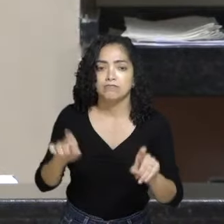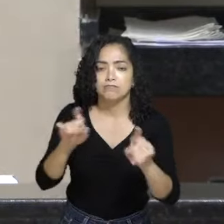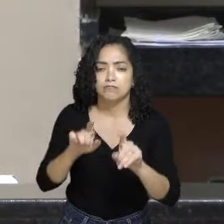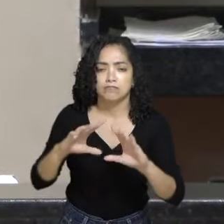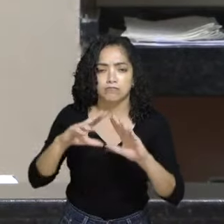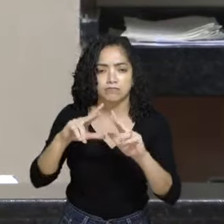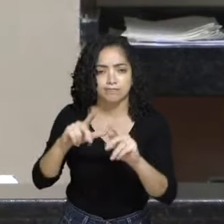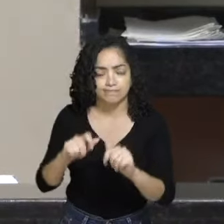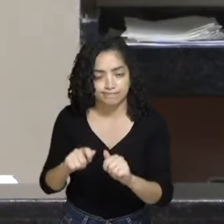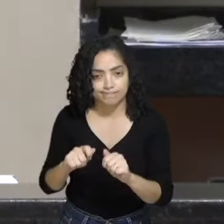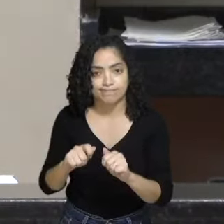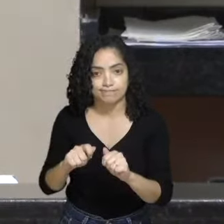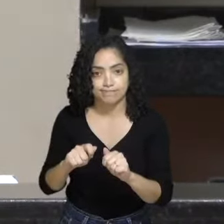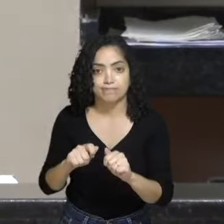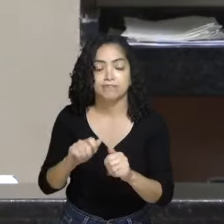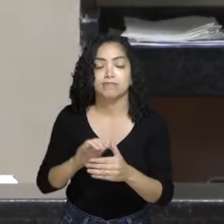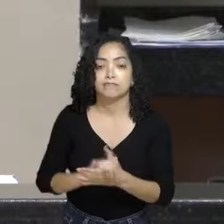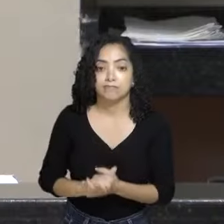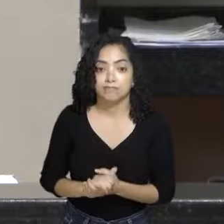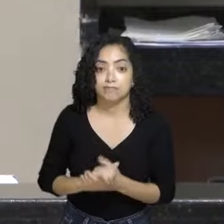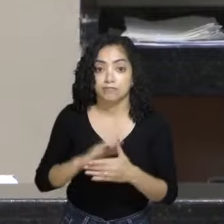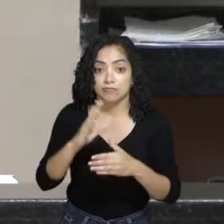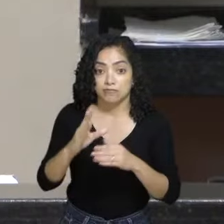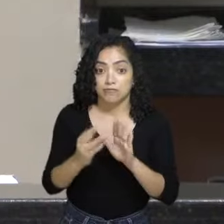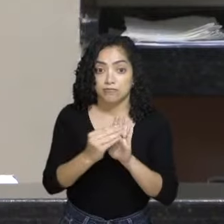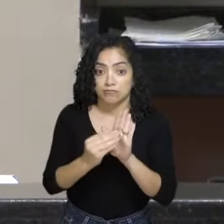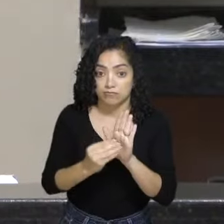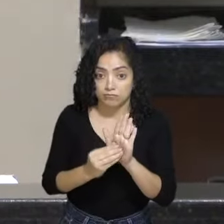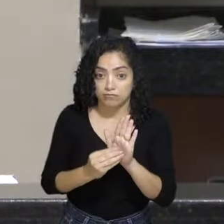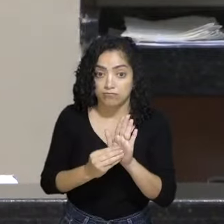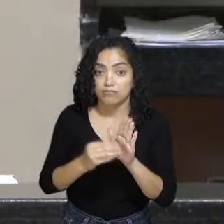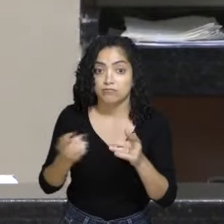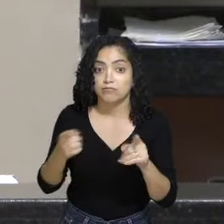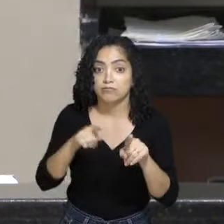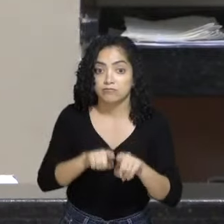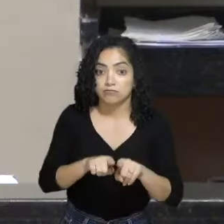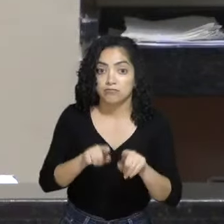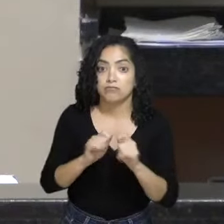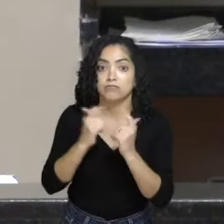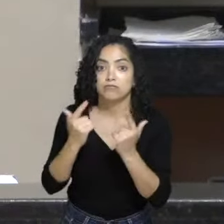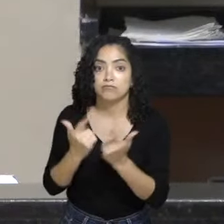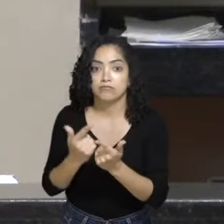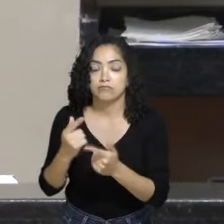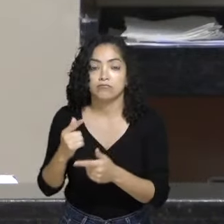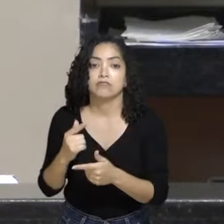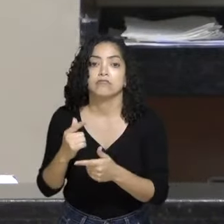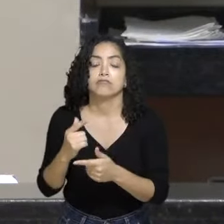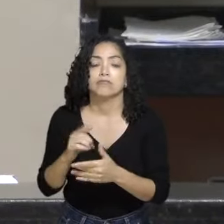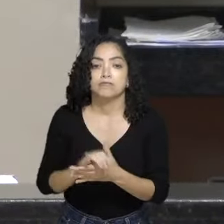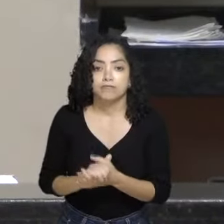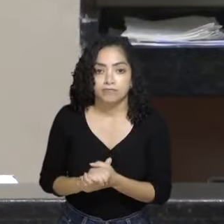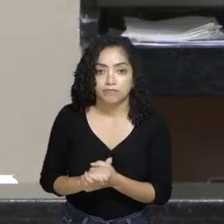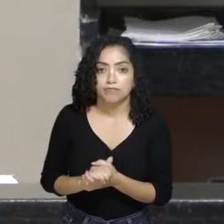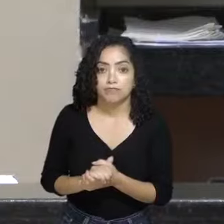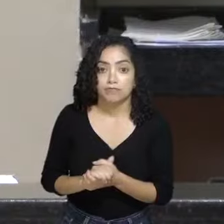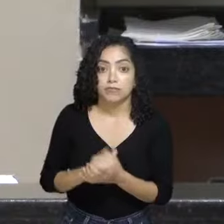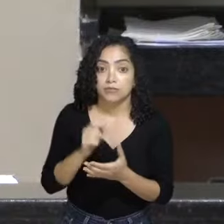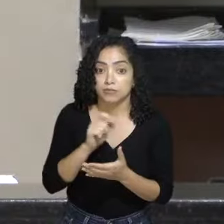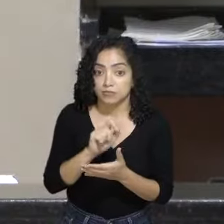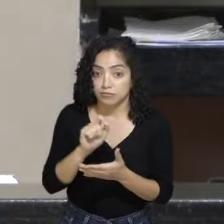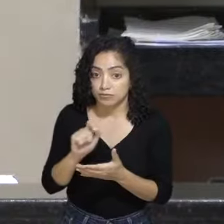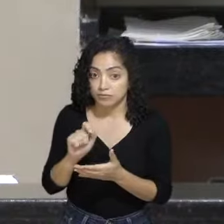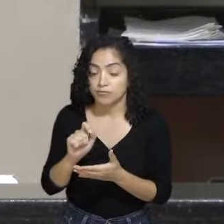processos, o Eleges, implantado em parceria com a Assembleia Legislativa do Rio Grande do Norte. Além das sessões